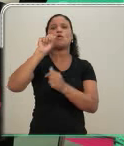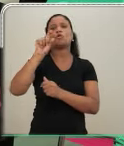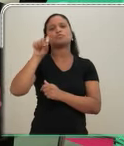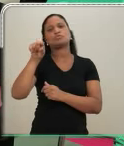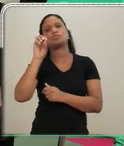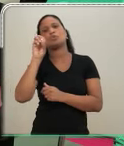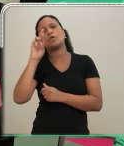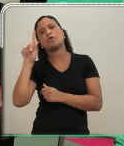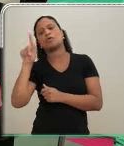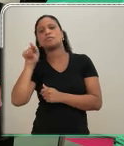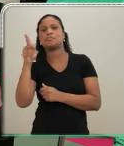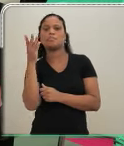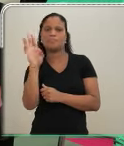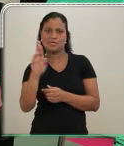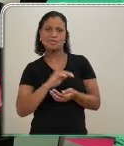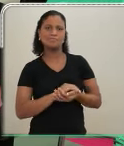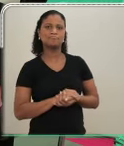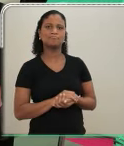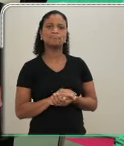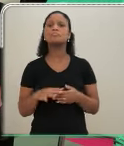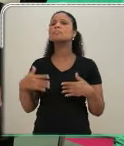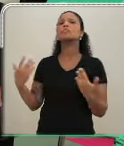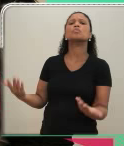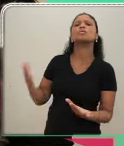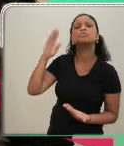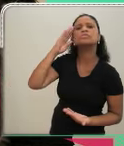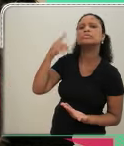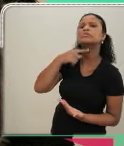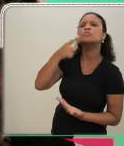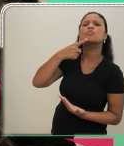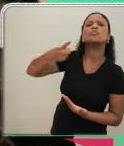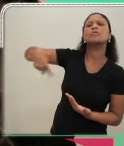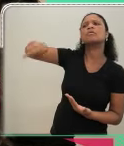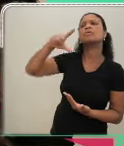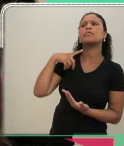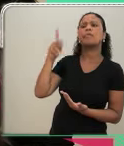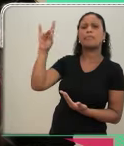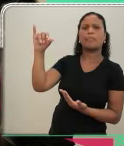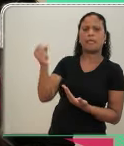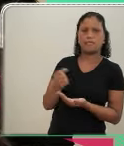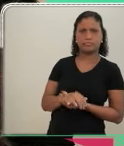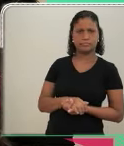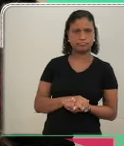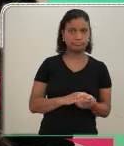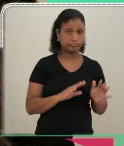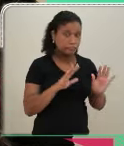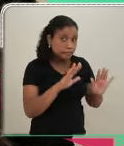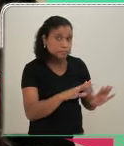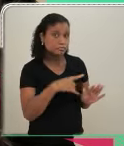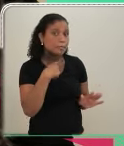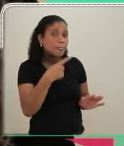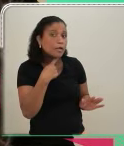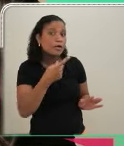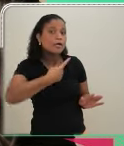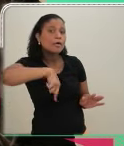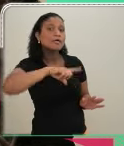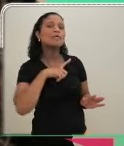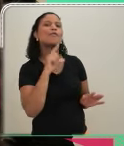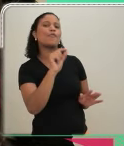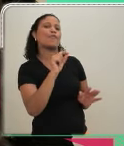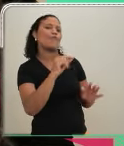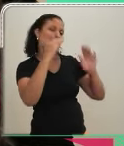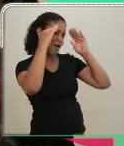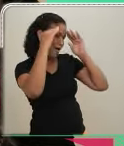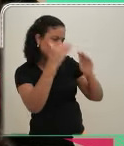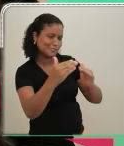www.mundoazul.org.br. E quais são as principais dúvidas que vocês recebem dos pais? Olha, as dúvidas mais frequentes que nós recebemos é a respeito de informações sobre os direitos